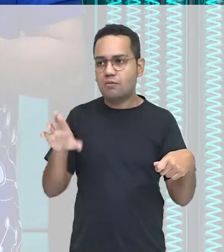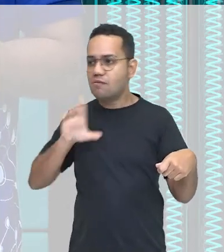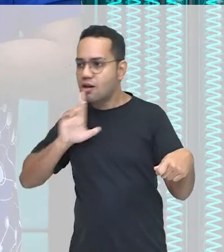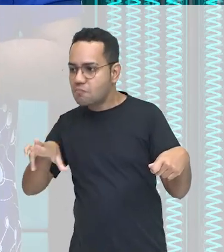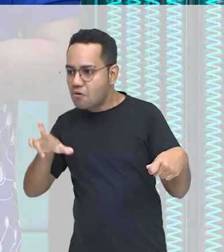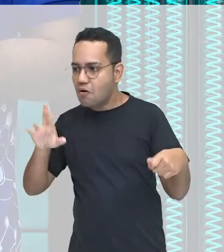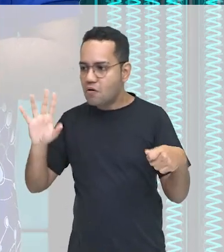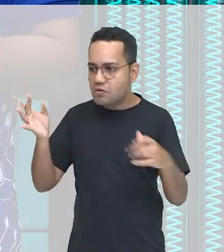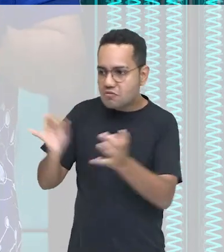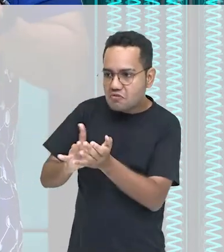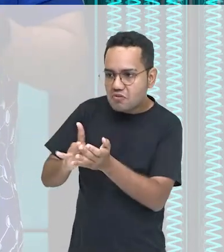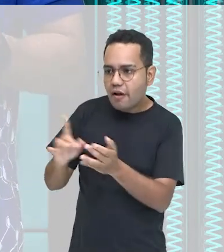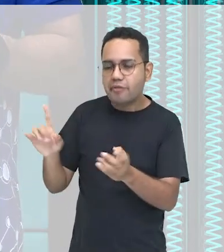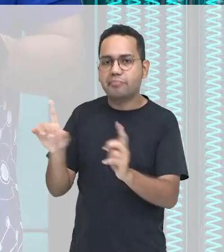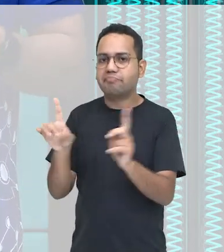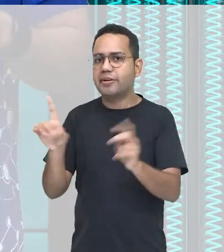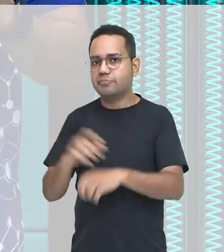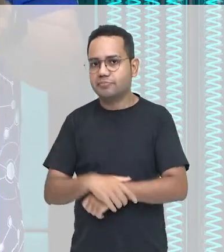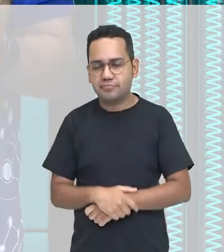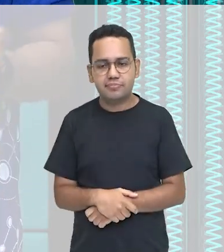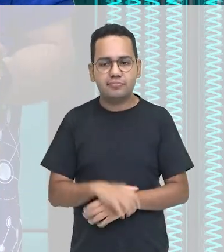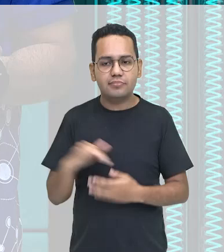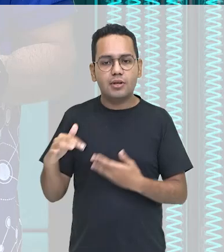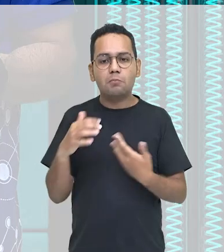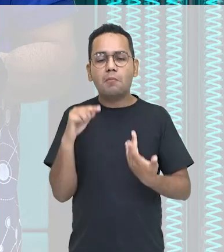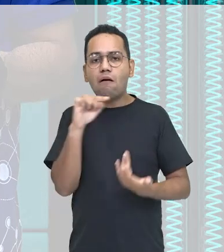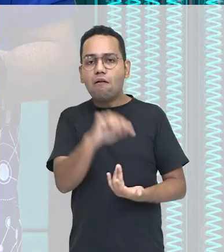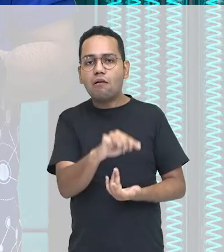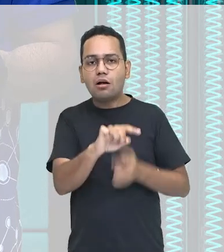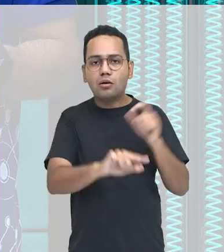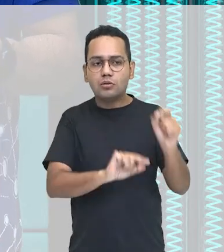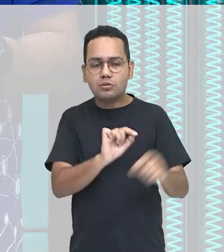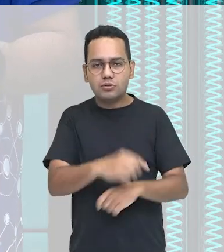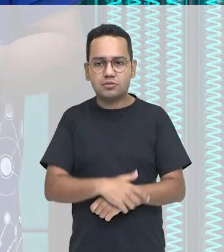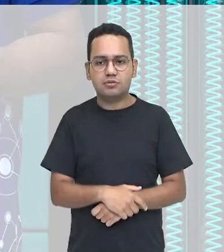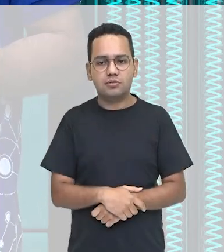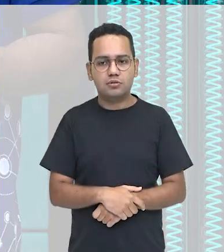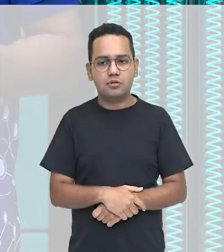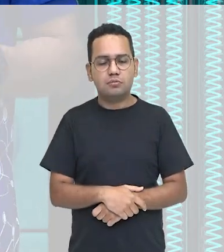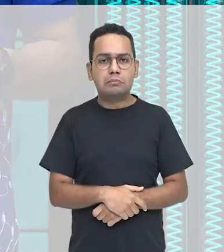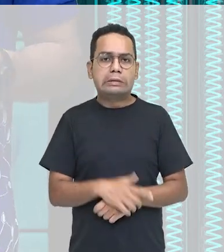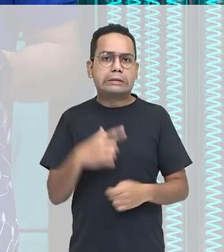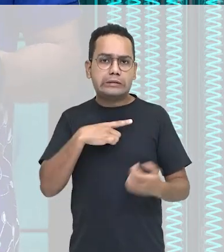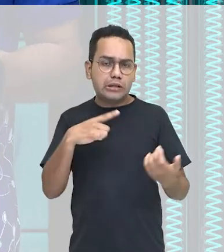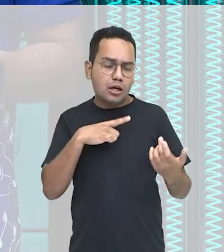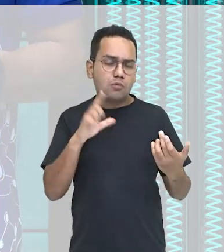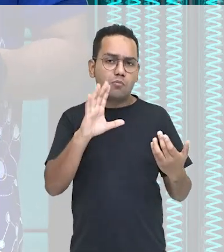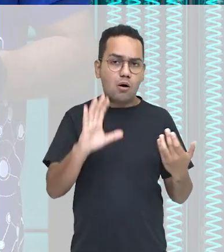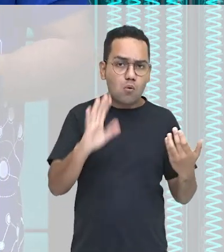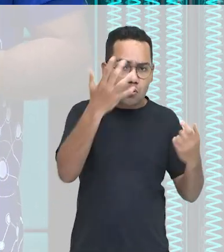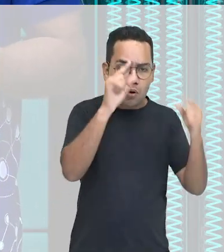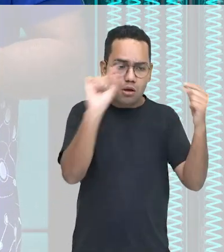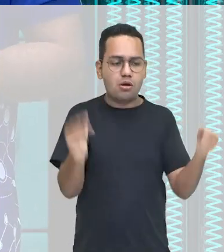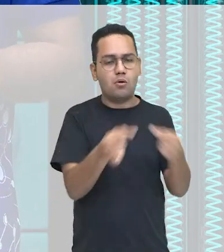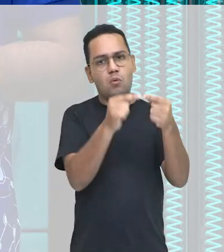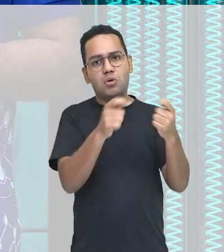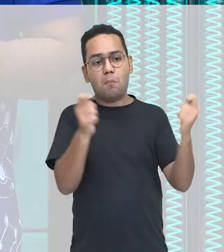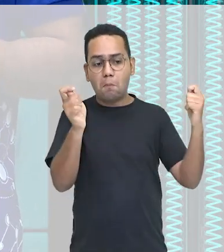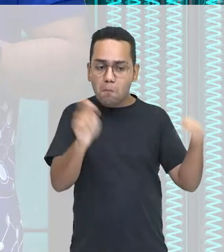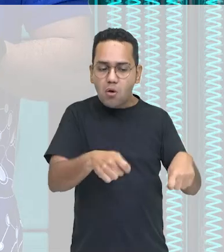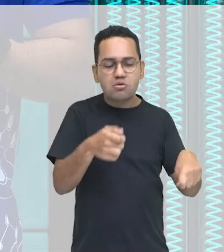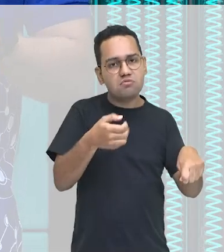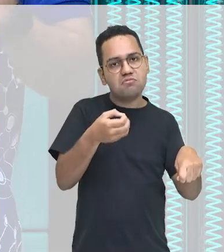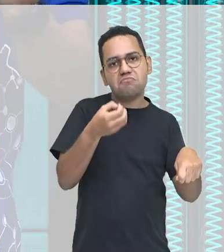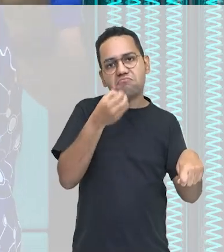1 trata-se de uma condição possível, que está dentro das possibilidades, que pode ou não se efetivar, e uma